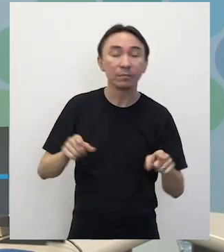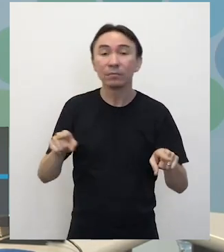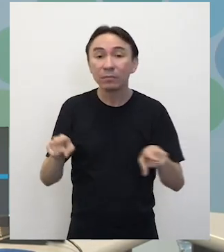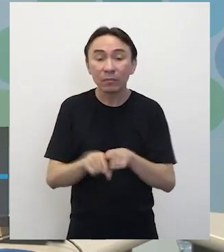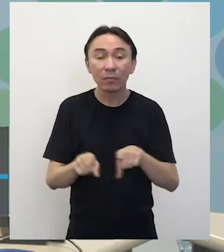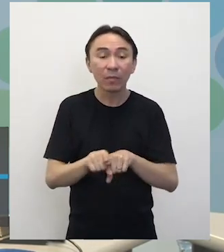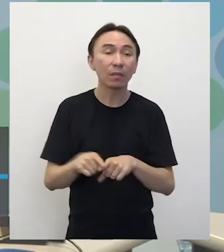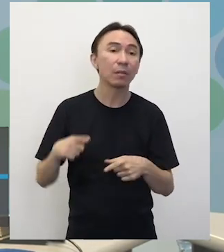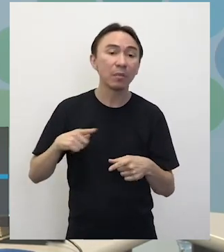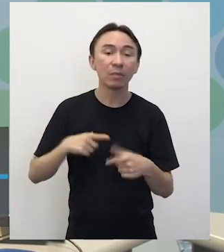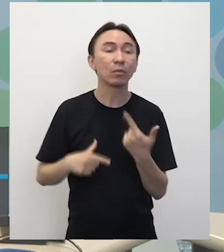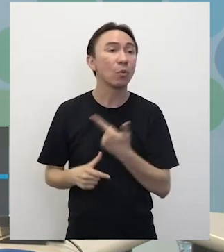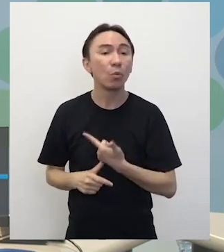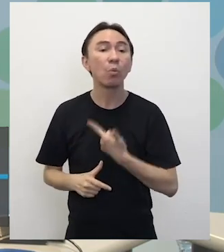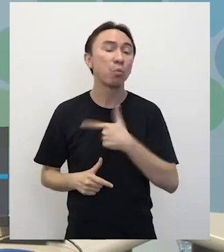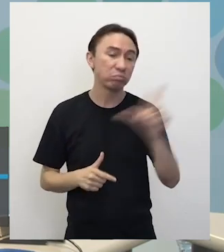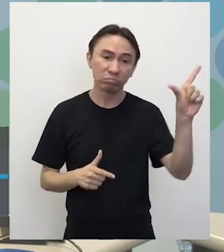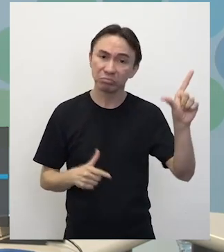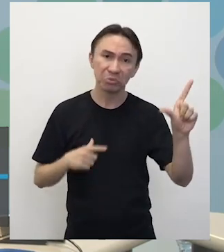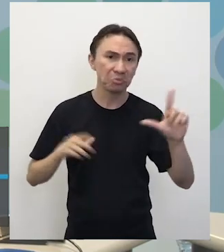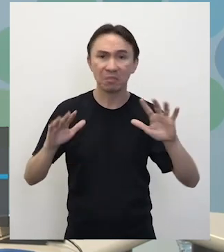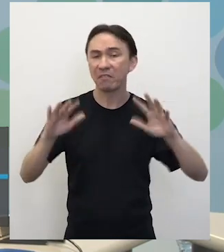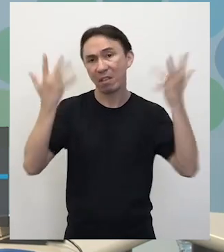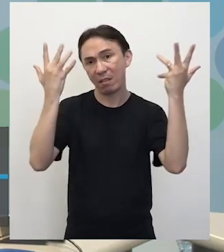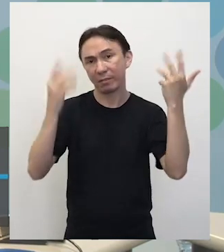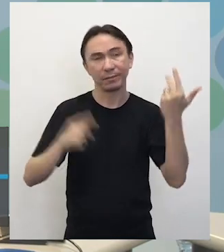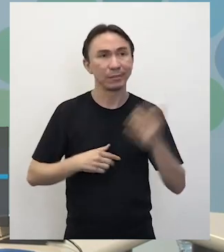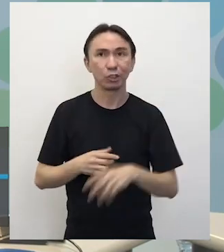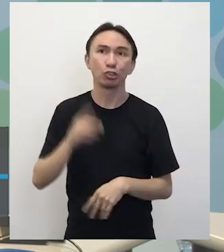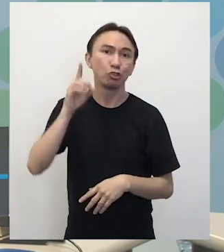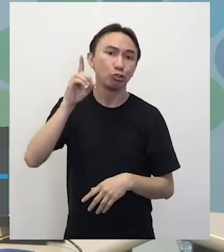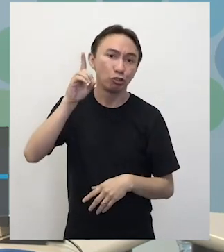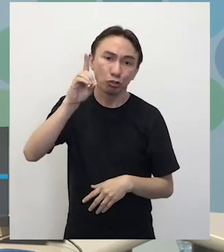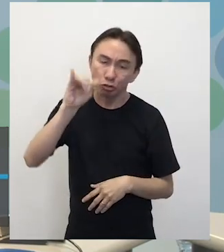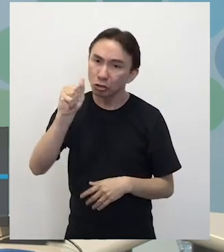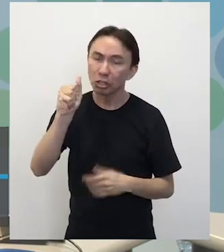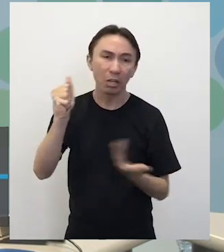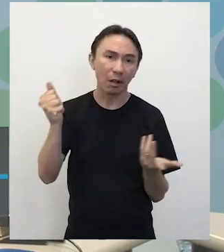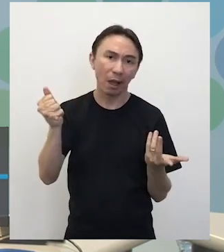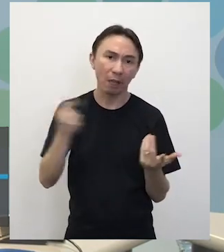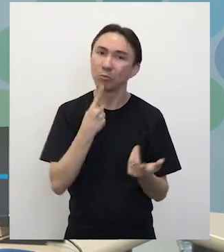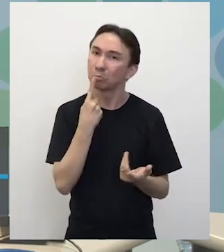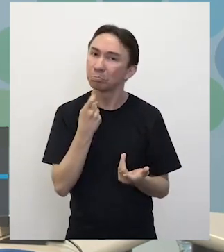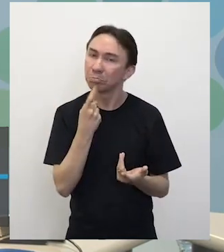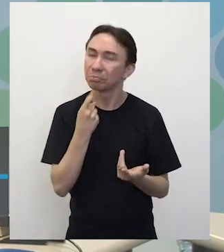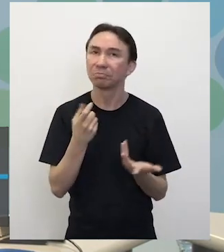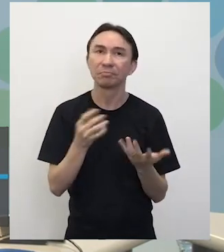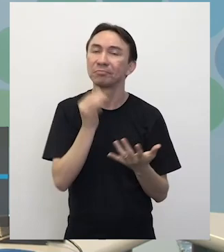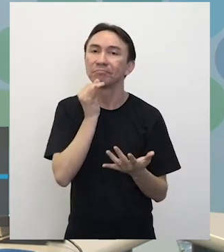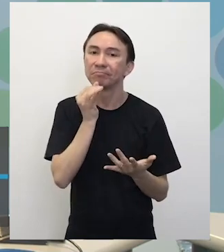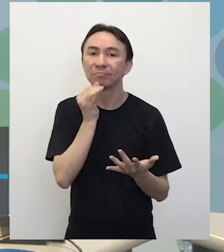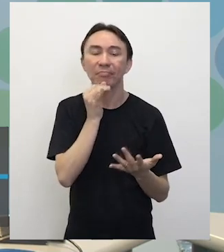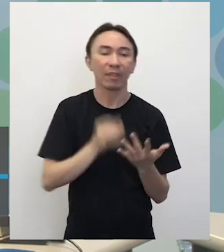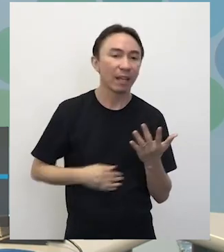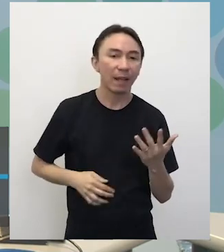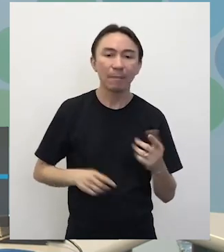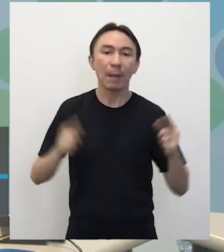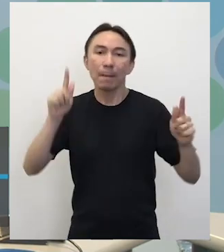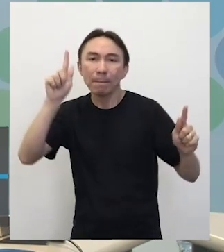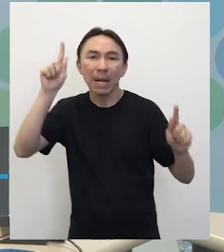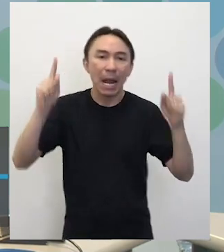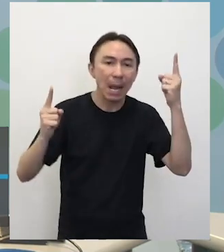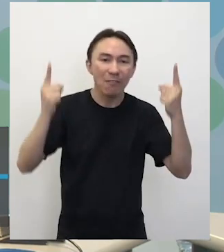de outros tipos de eventos relacionados a datas comemorativas, por exemplo, uma festinha de carnaval, que aí você busca principalmente